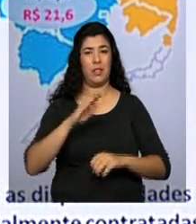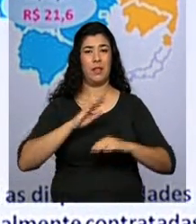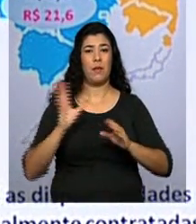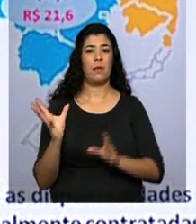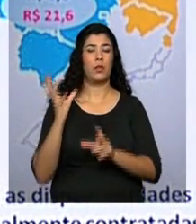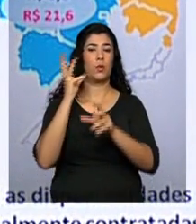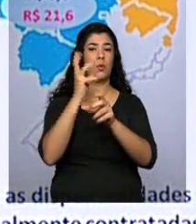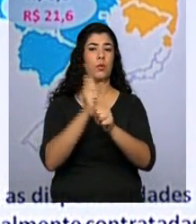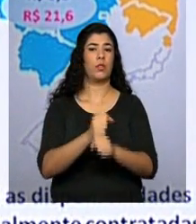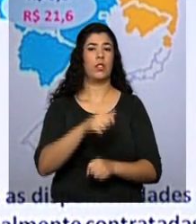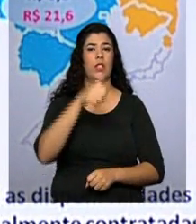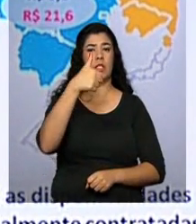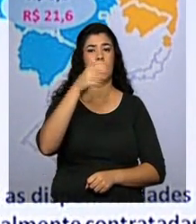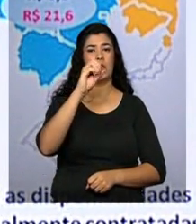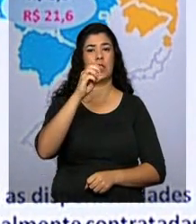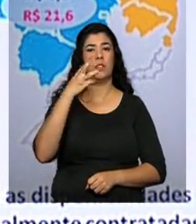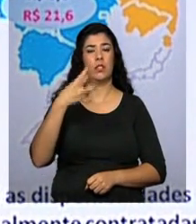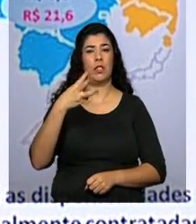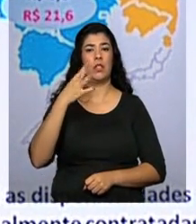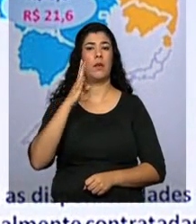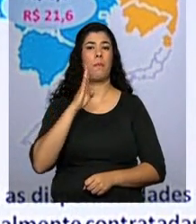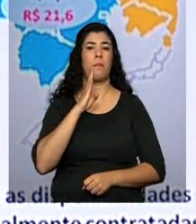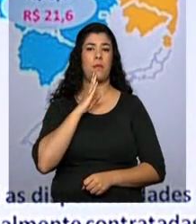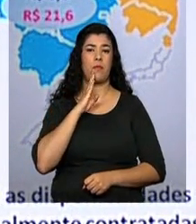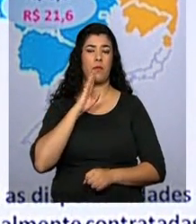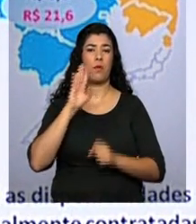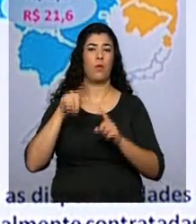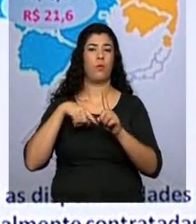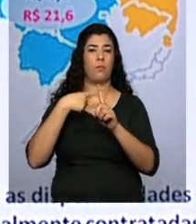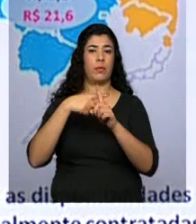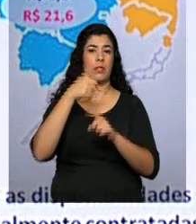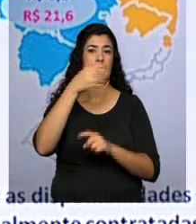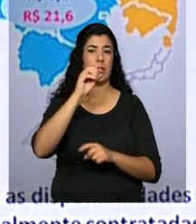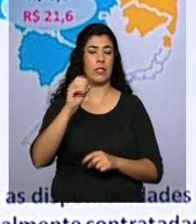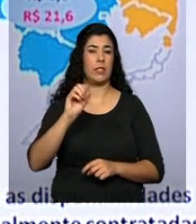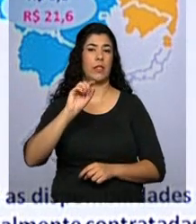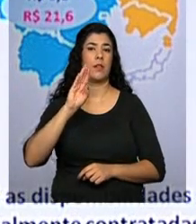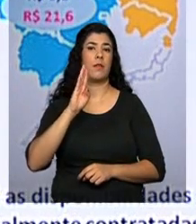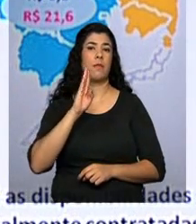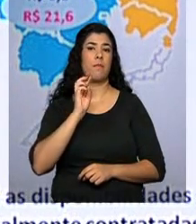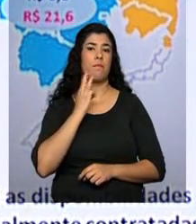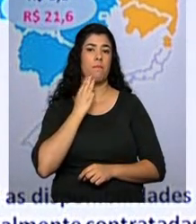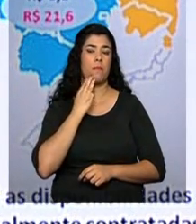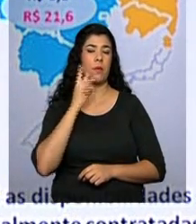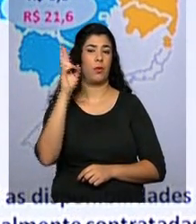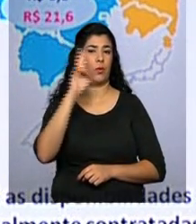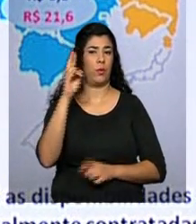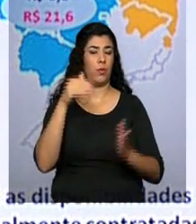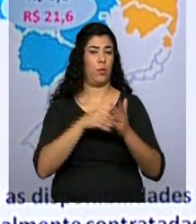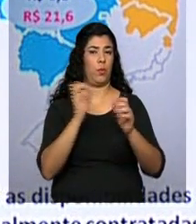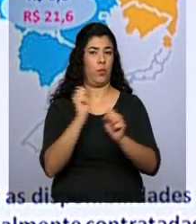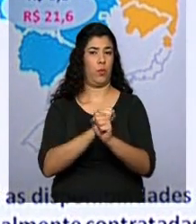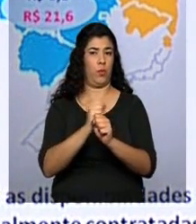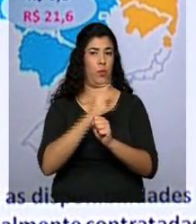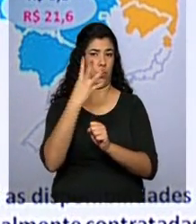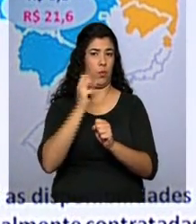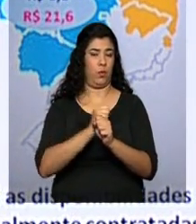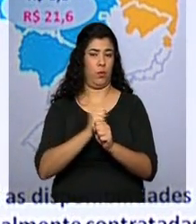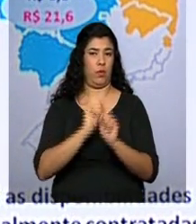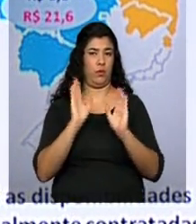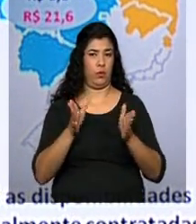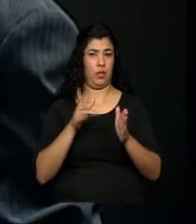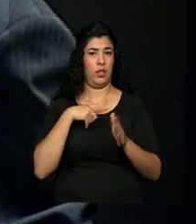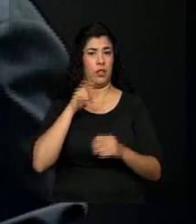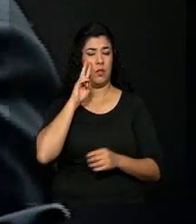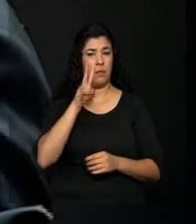bilhões e 100 milhões de reais eh nos últimos 4 anos a gente percebe aqui que há um crescimento